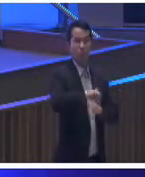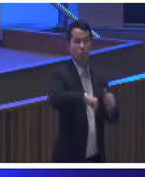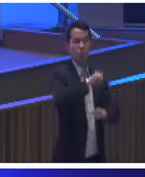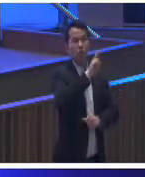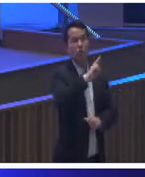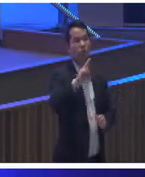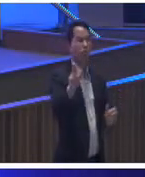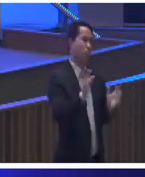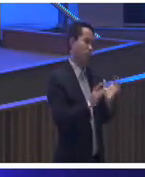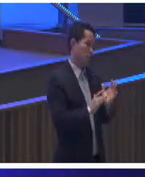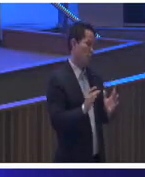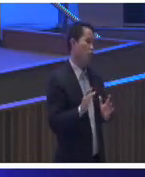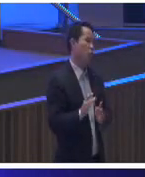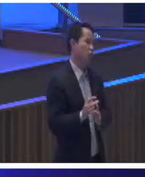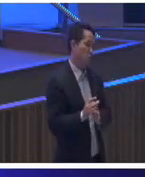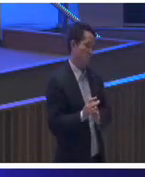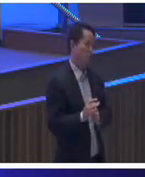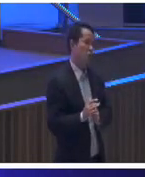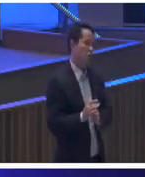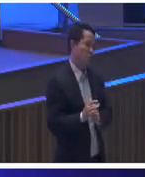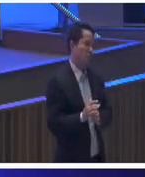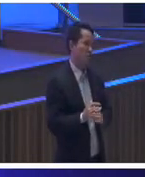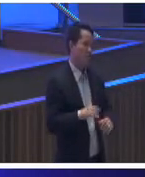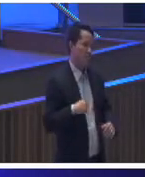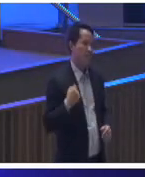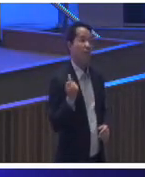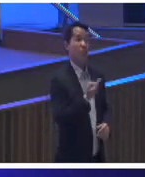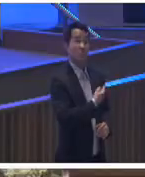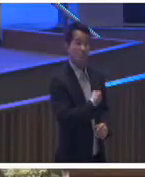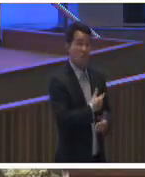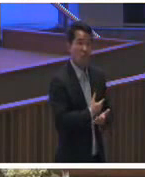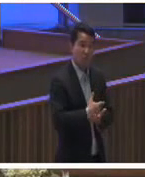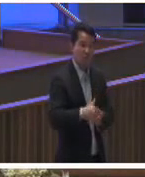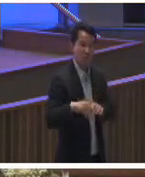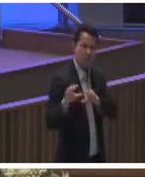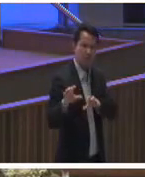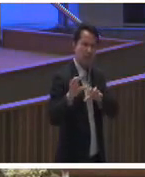Eu garanto para você. Nós vamos assistir isso.